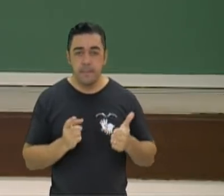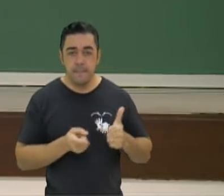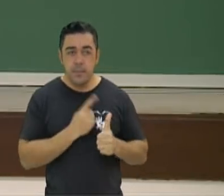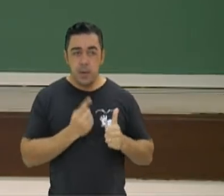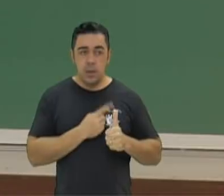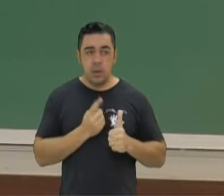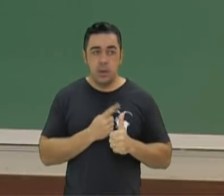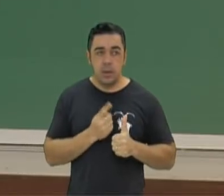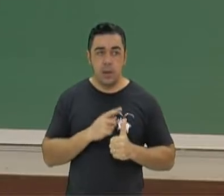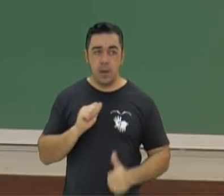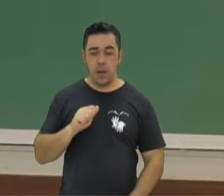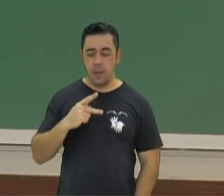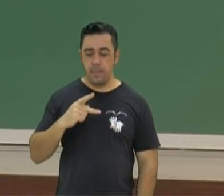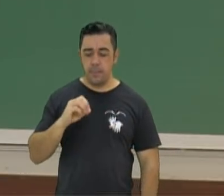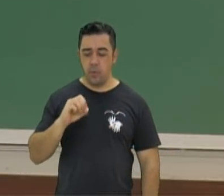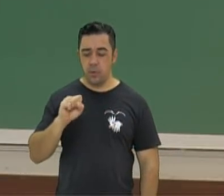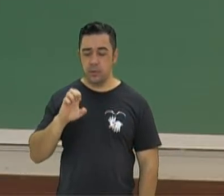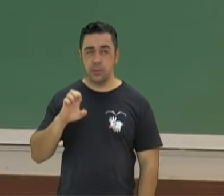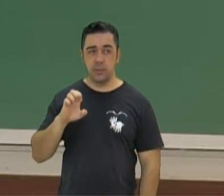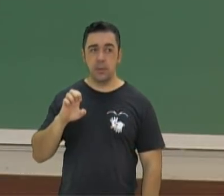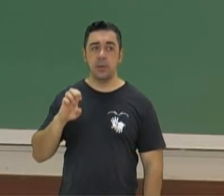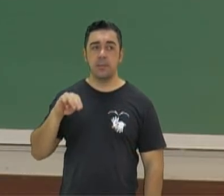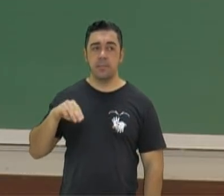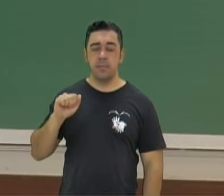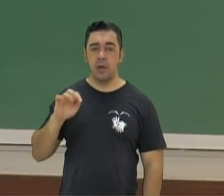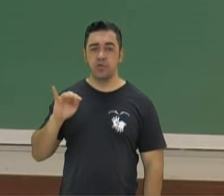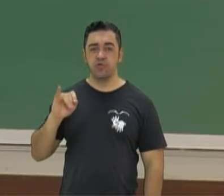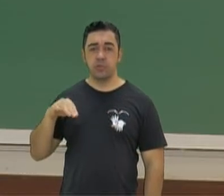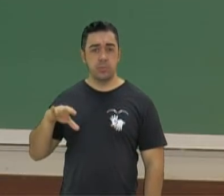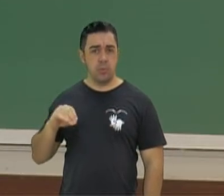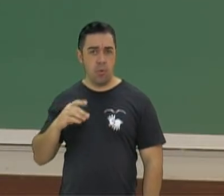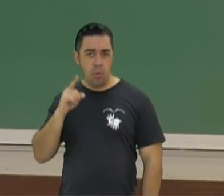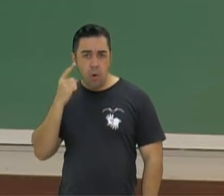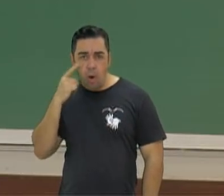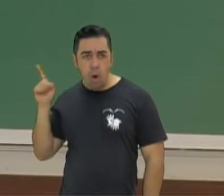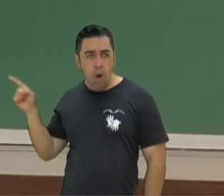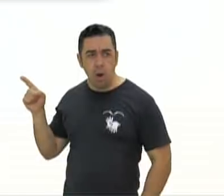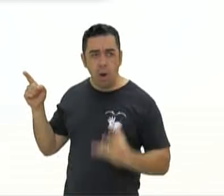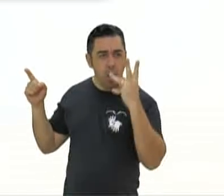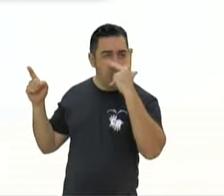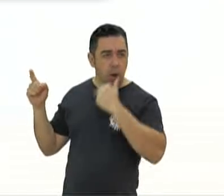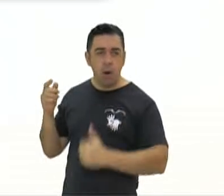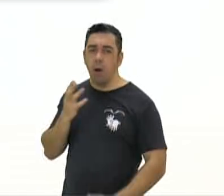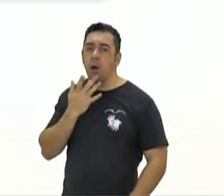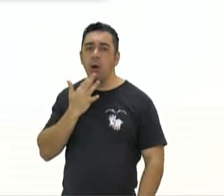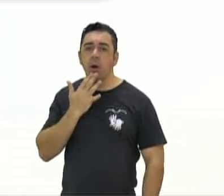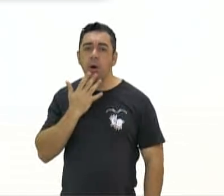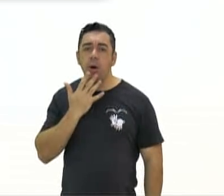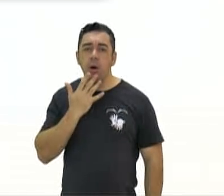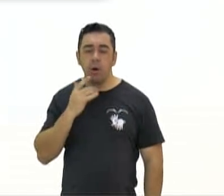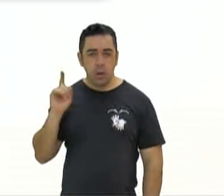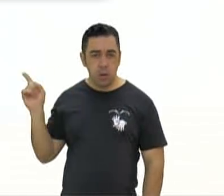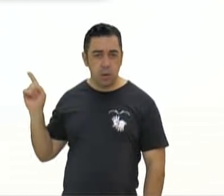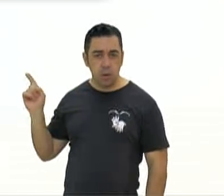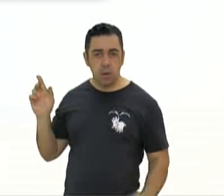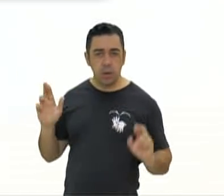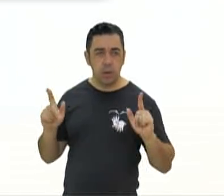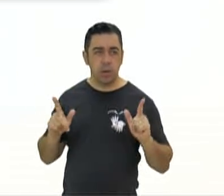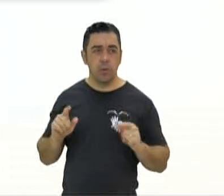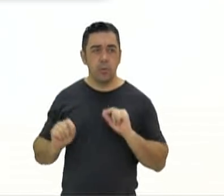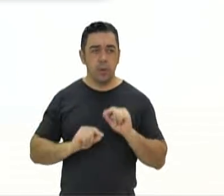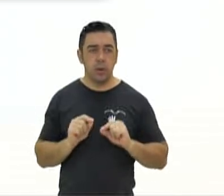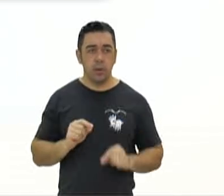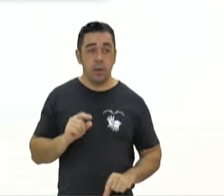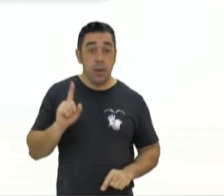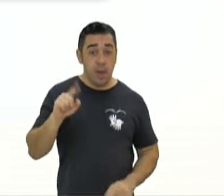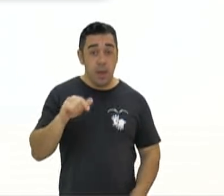o aposematismo. Olha esses animais lindos, maravilhosos, com essas cores muito bonitas. Aposematismo é uma coloração de aviso. Ela